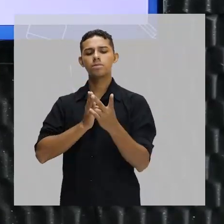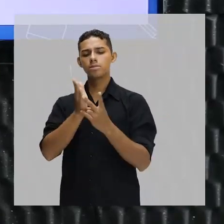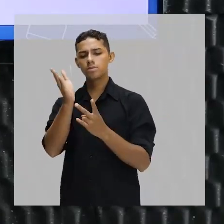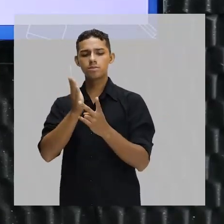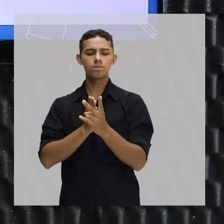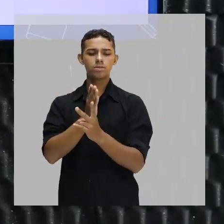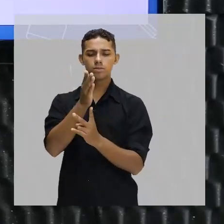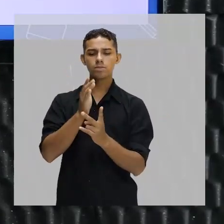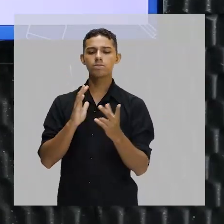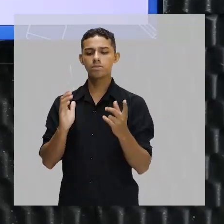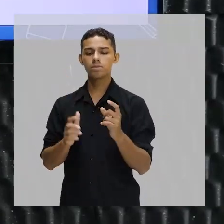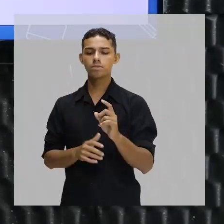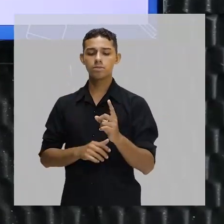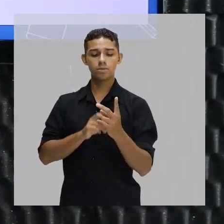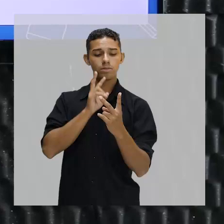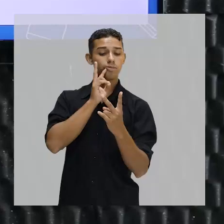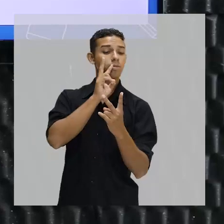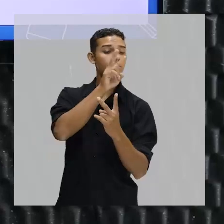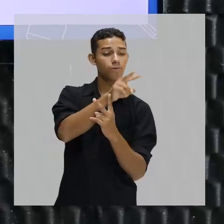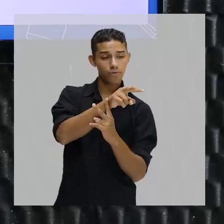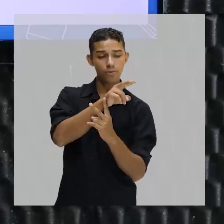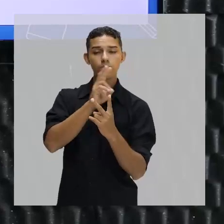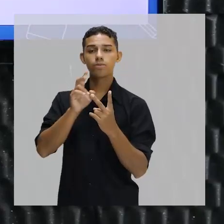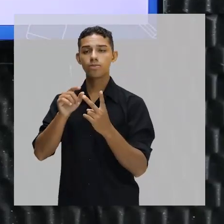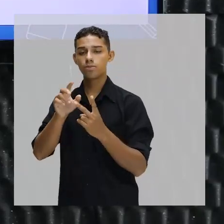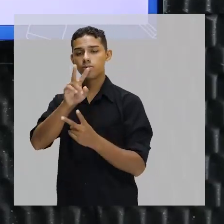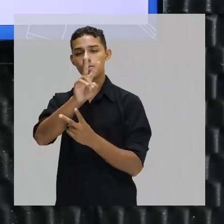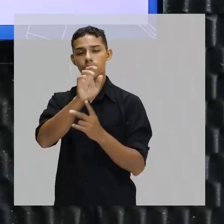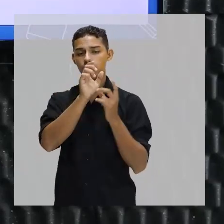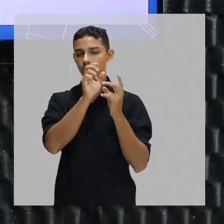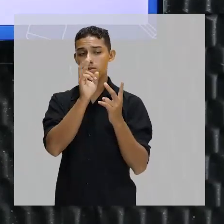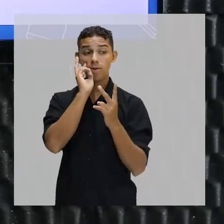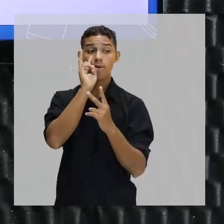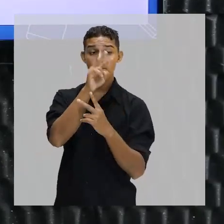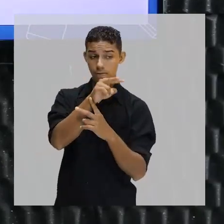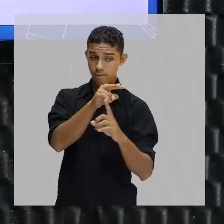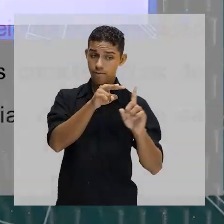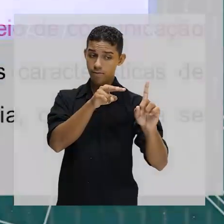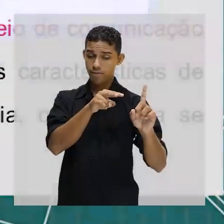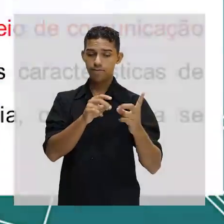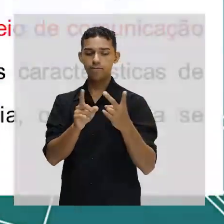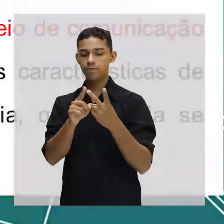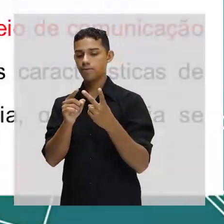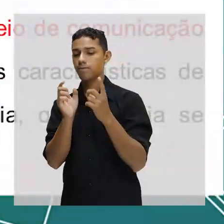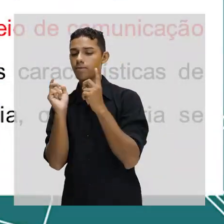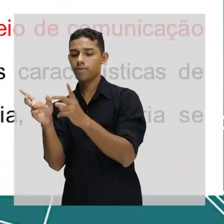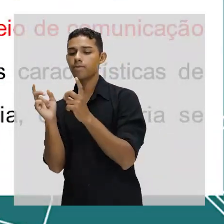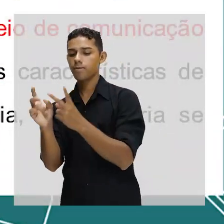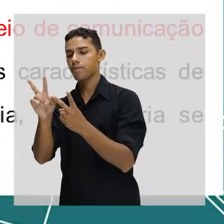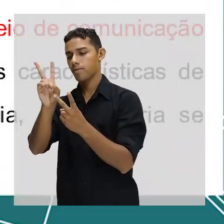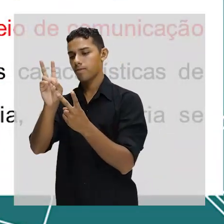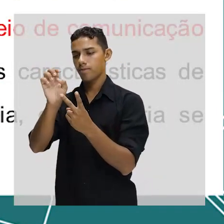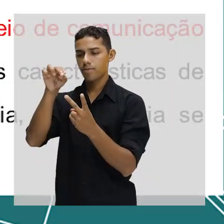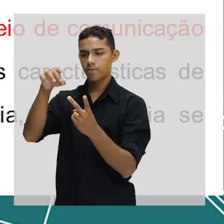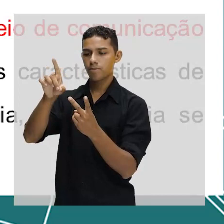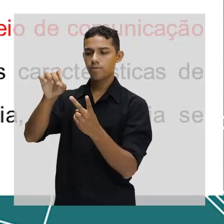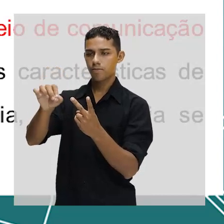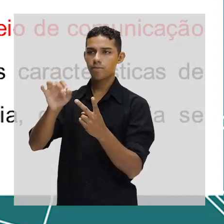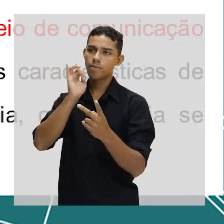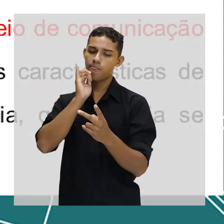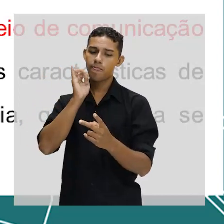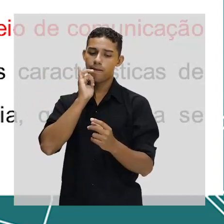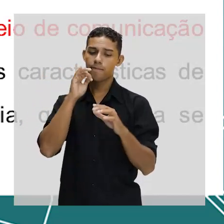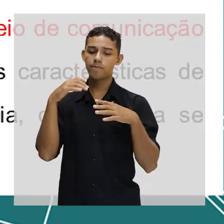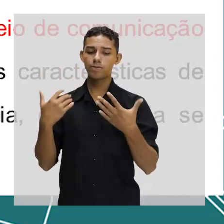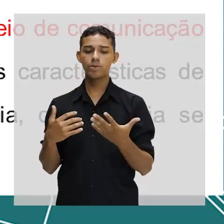é a ambiguidade? Vendo e vendo. Vendo de vender e vendo de olhar. Mas aí ele escolheu esse recurso